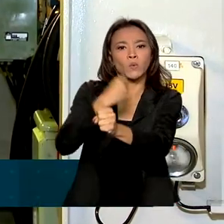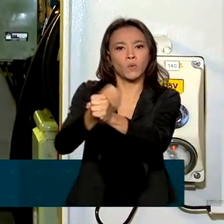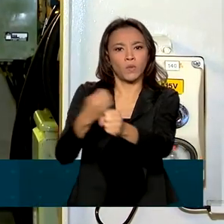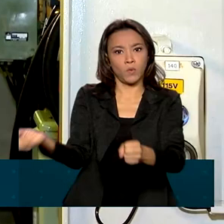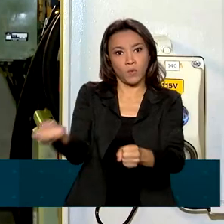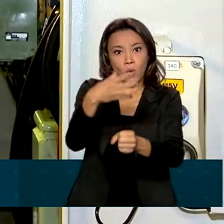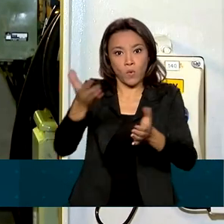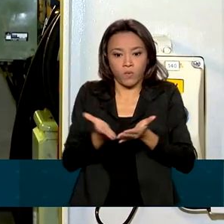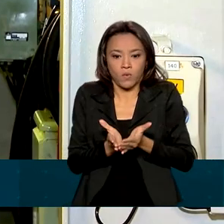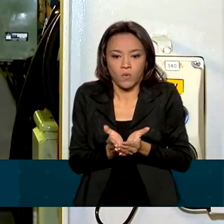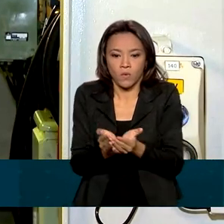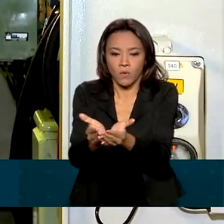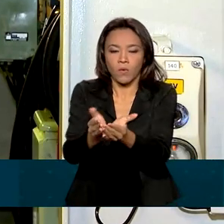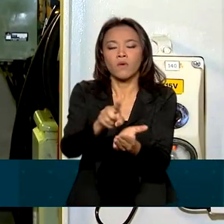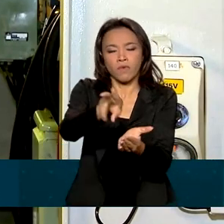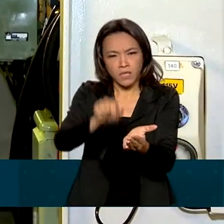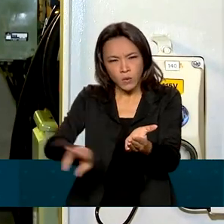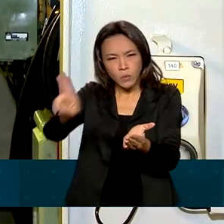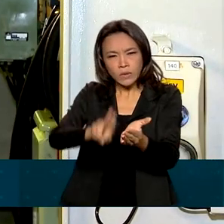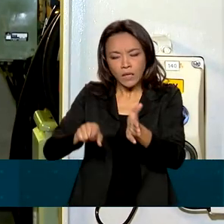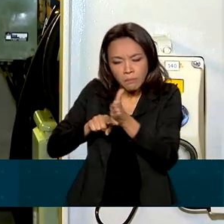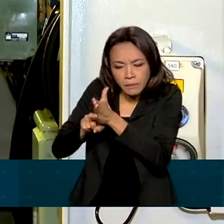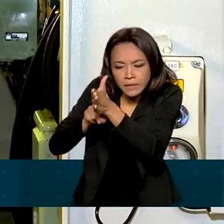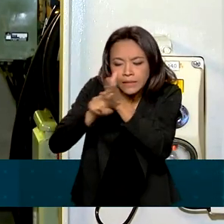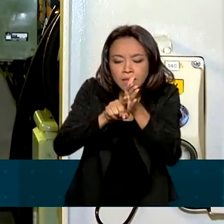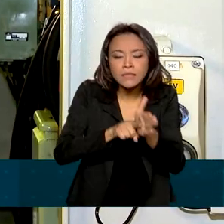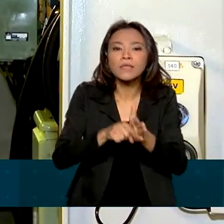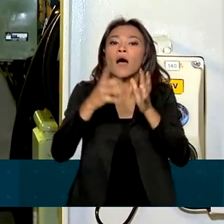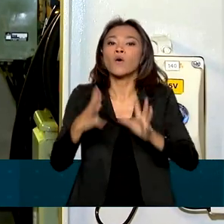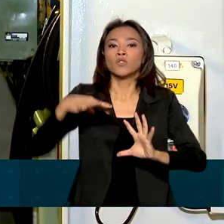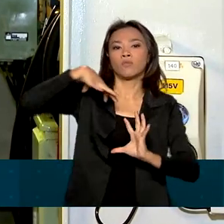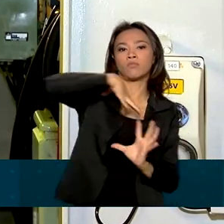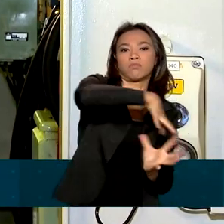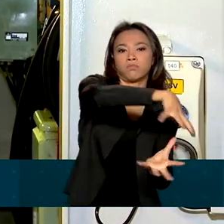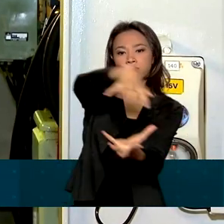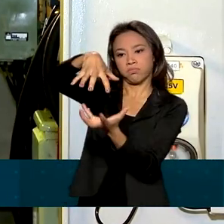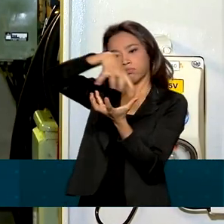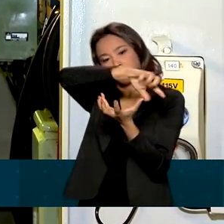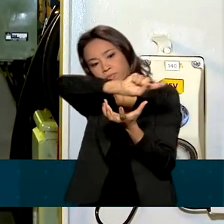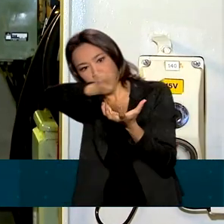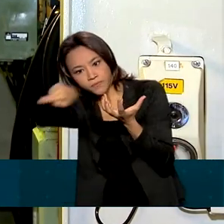brasileiro, que vai ser utilizado em pesquisas na Antártica. Ele deve ficar pronto, no máximo,